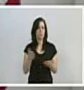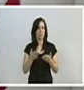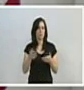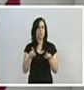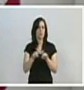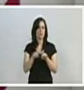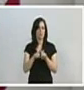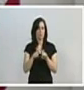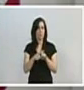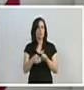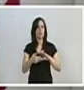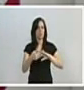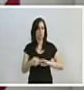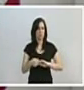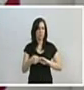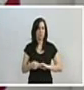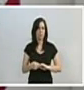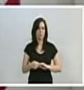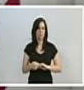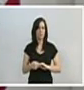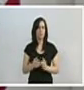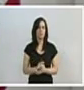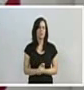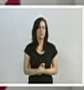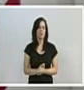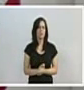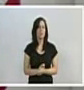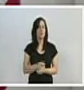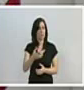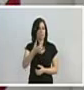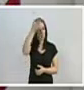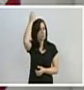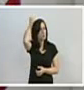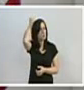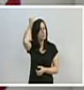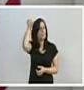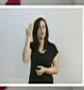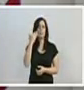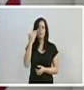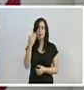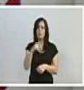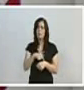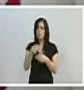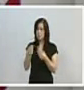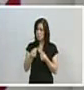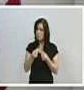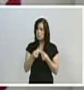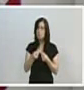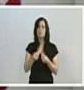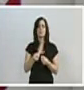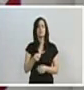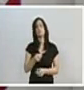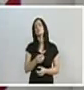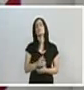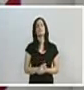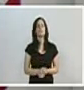também e agradeço a vereadora Evelyn, inclusive pelo tempo, vereador Adriano e